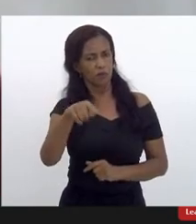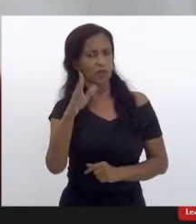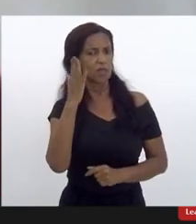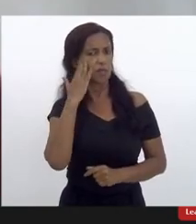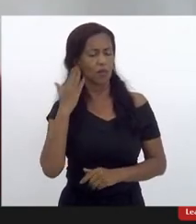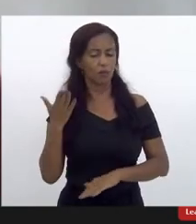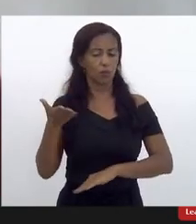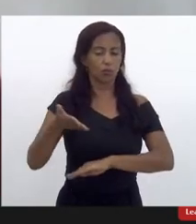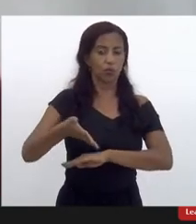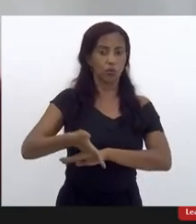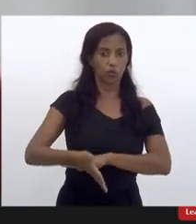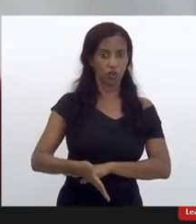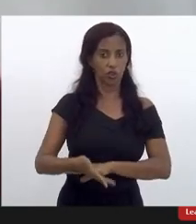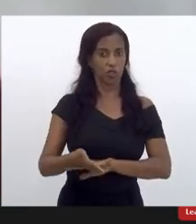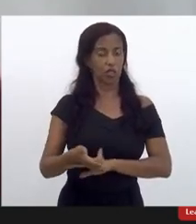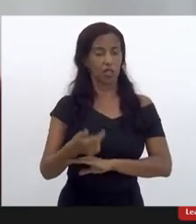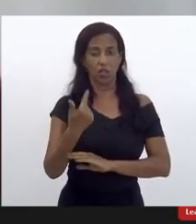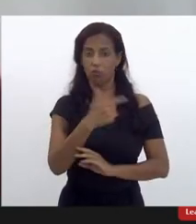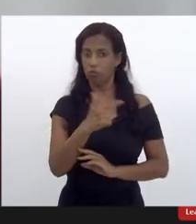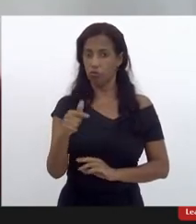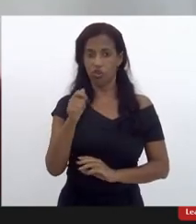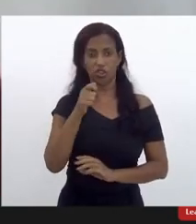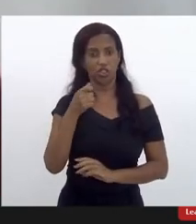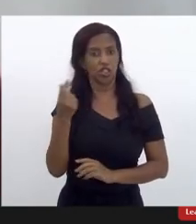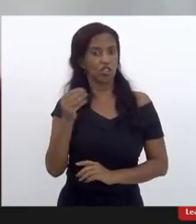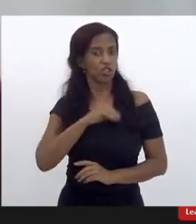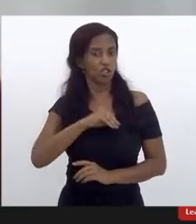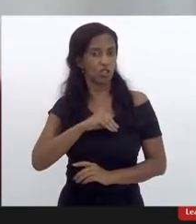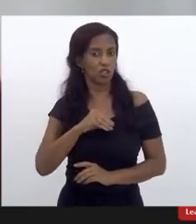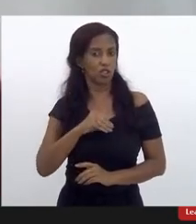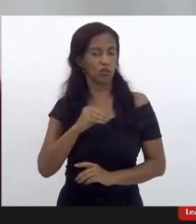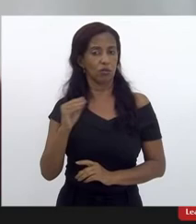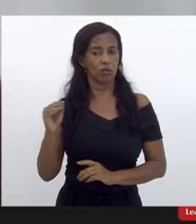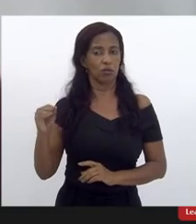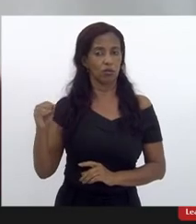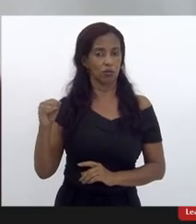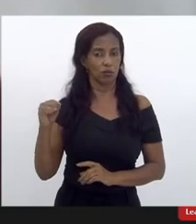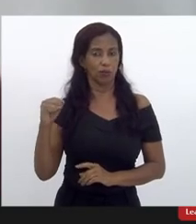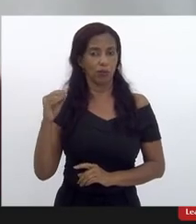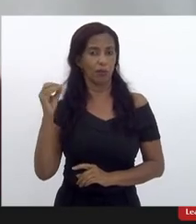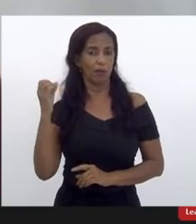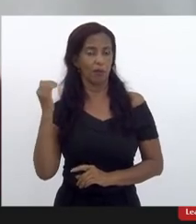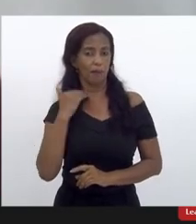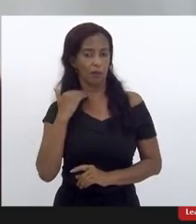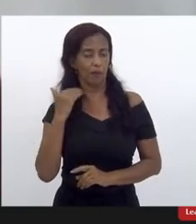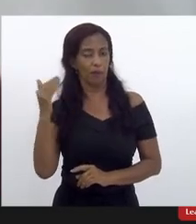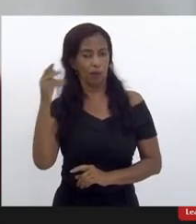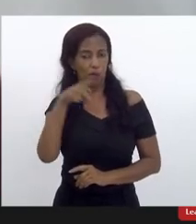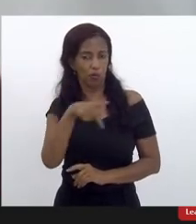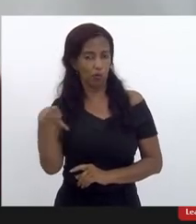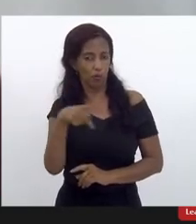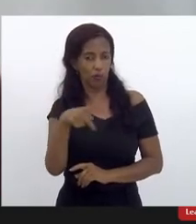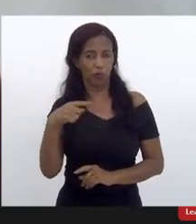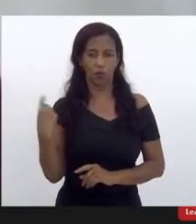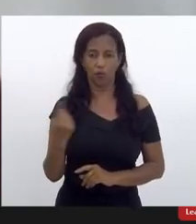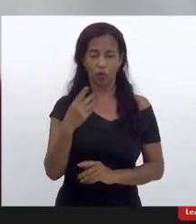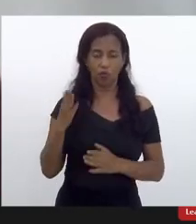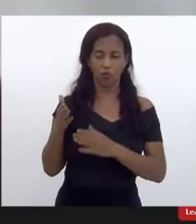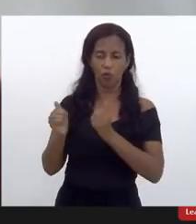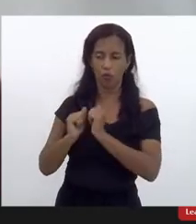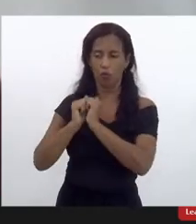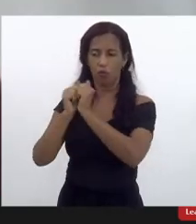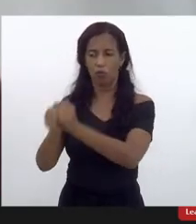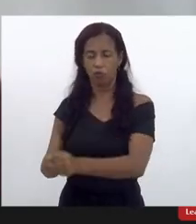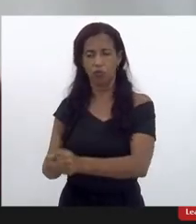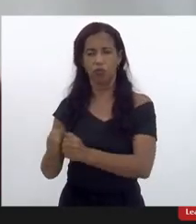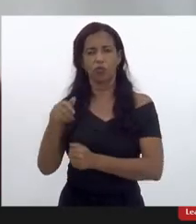eu cheguei na rede, esse dinheiro ainda não estava na conta dos professores. A gente foi, nós fomos até a FAPERJ, junto com o